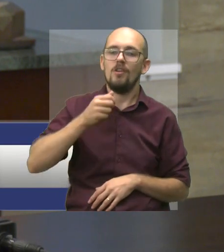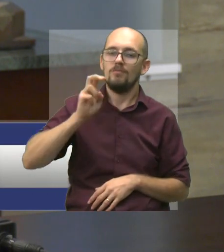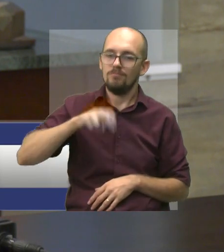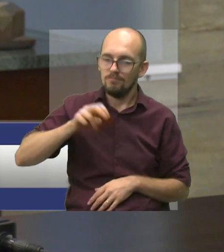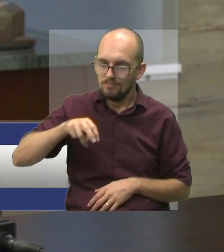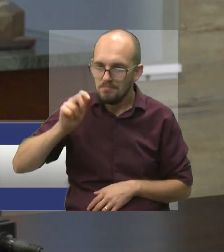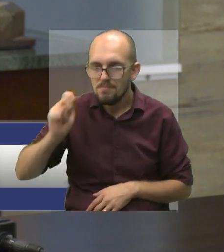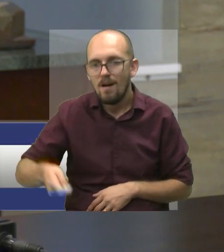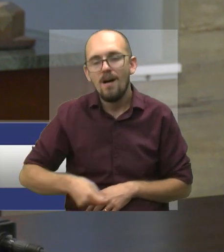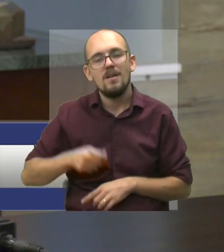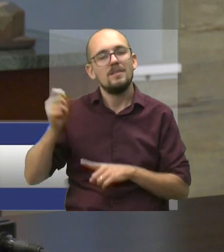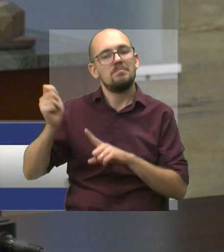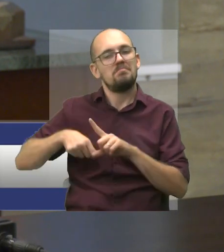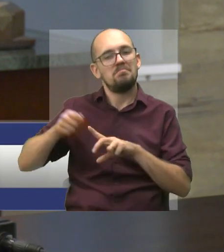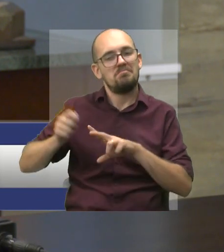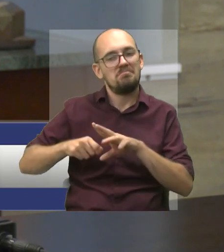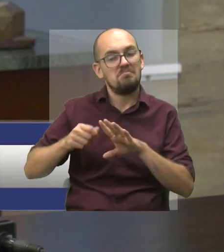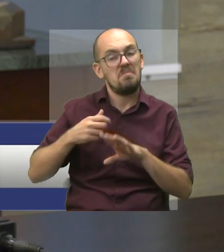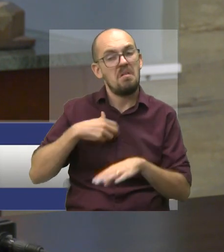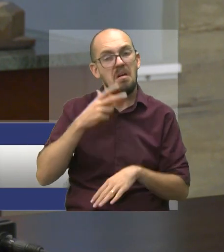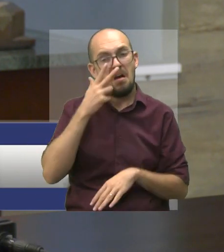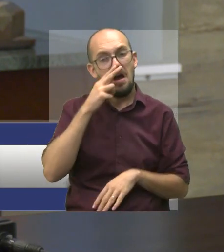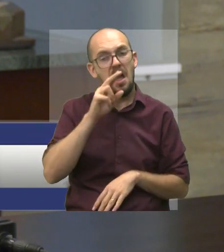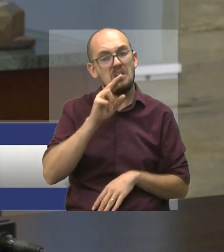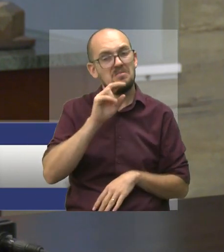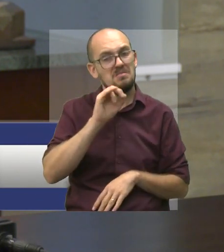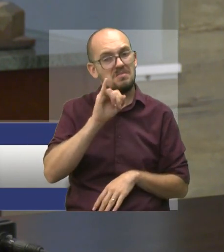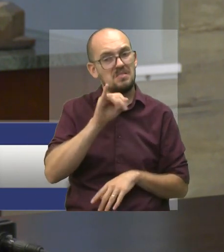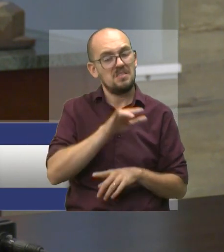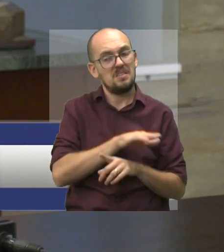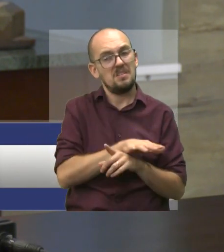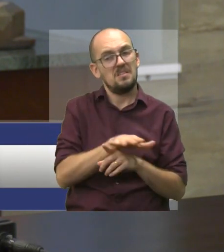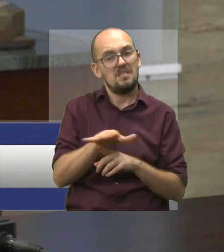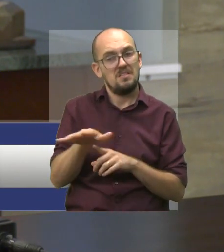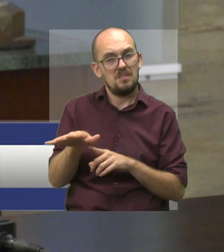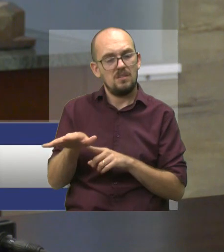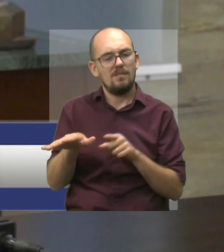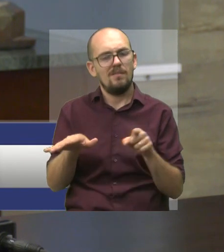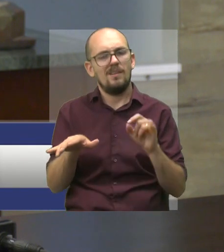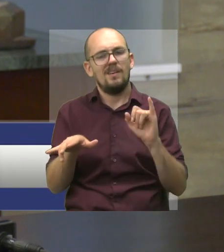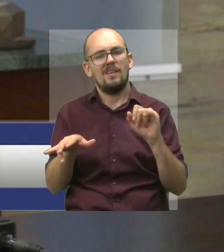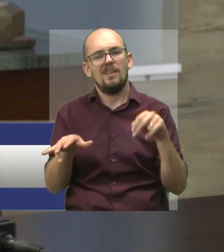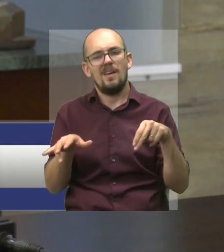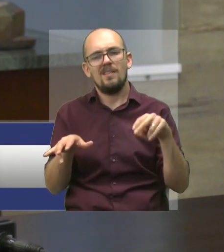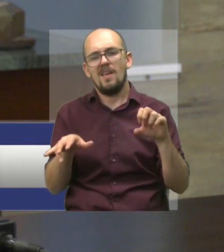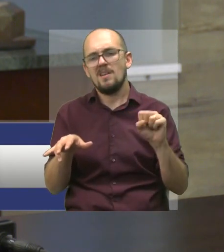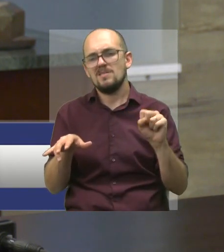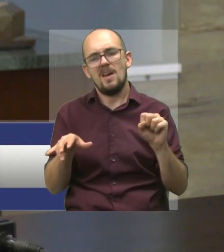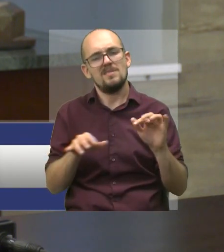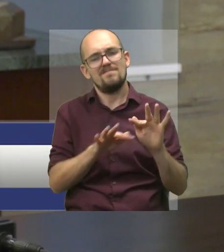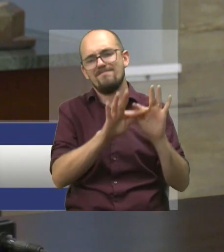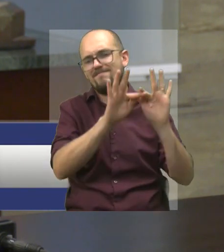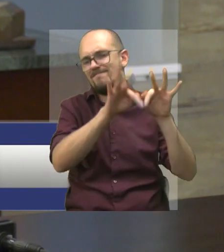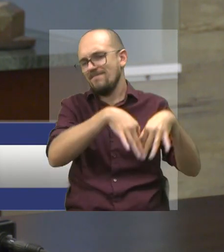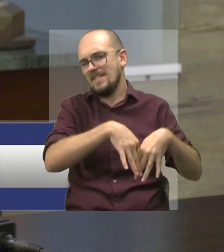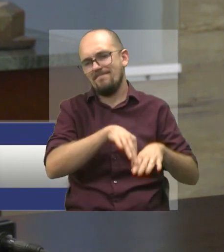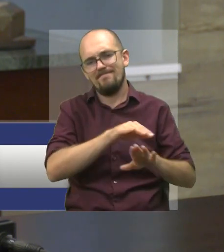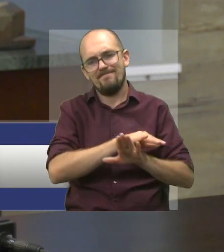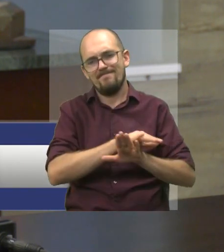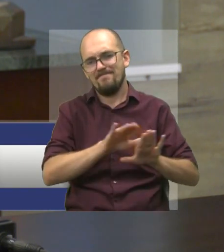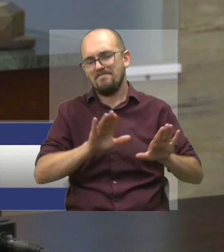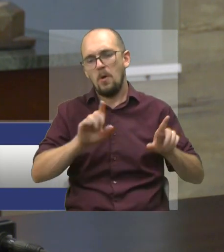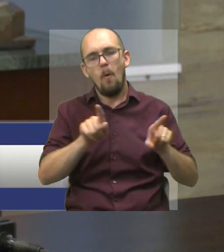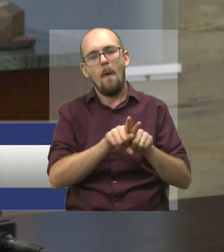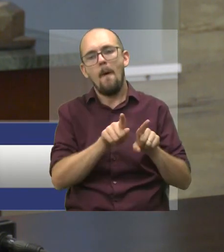isso mesmo, a gente vai começar a imaginar o fim da Previdência Social, e imaginar que